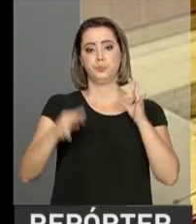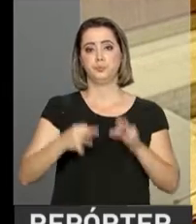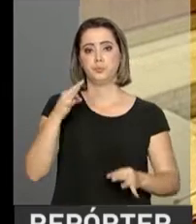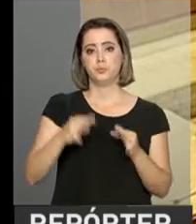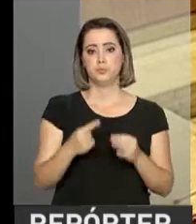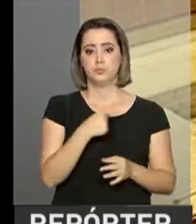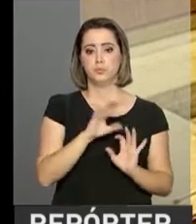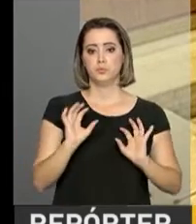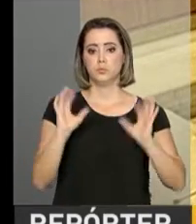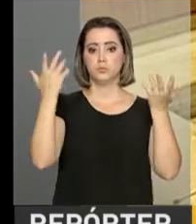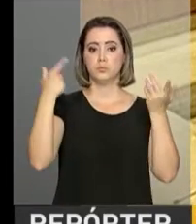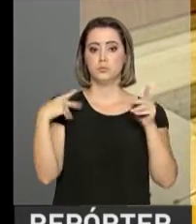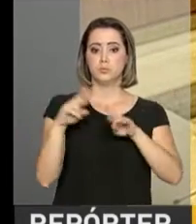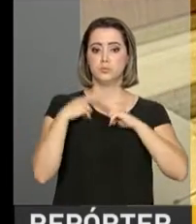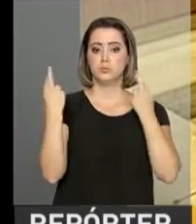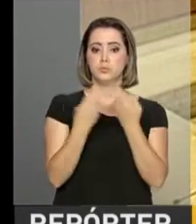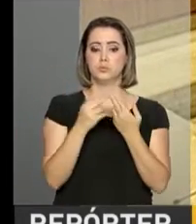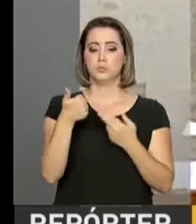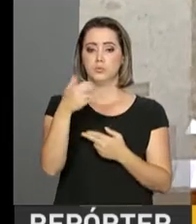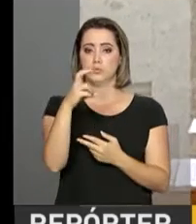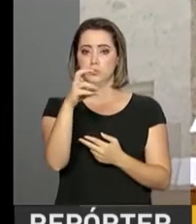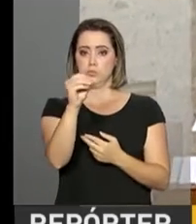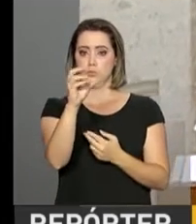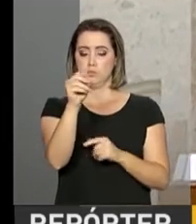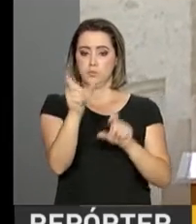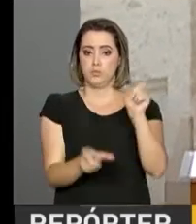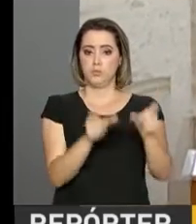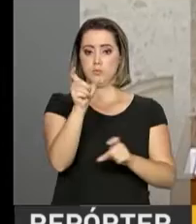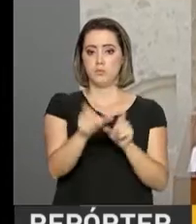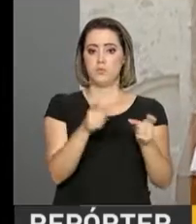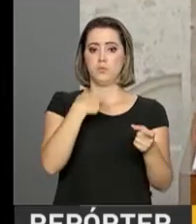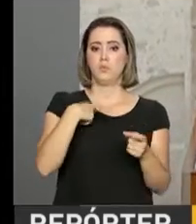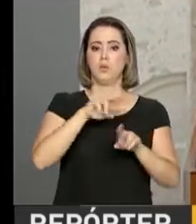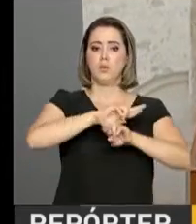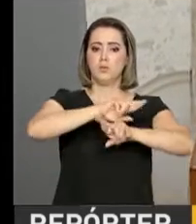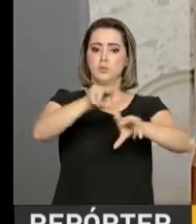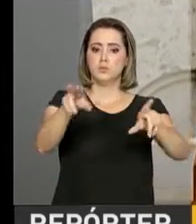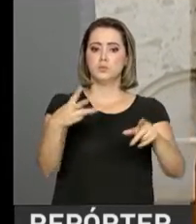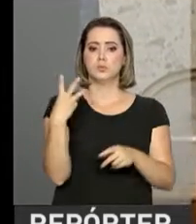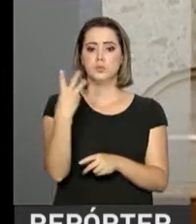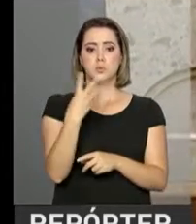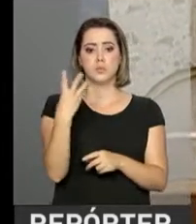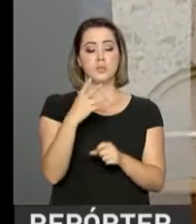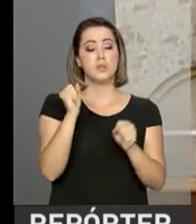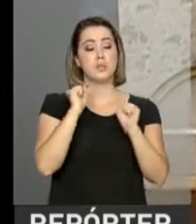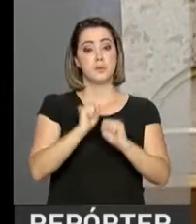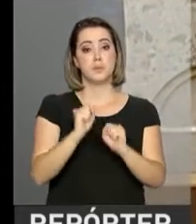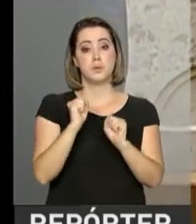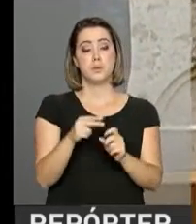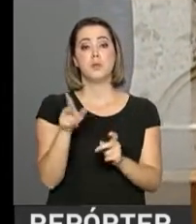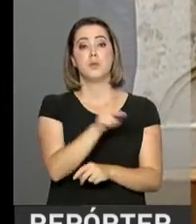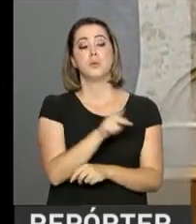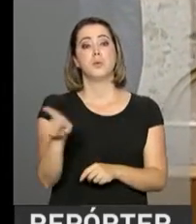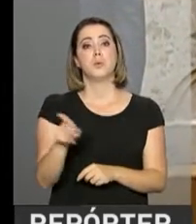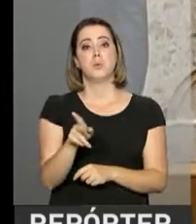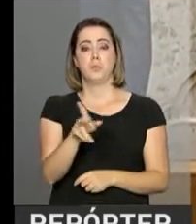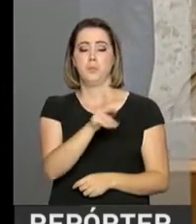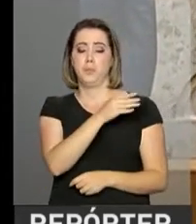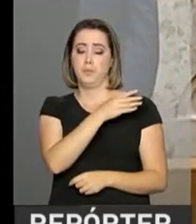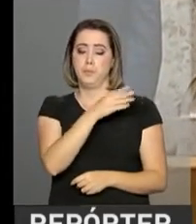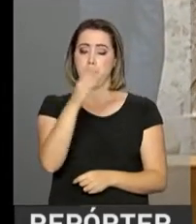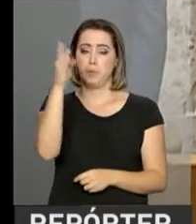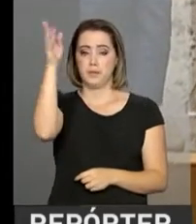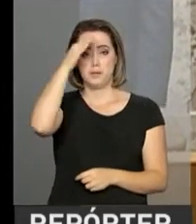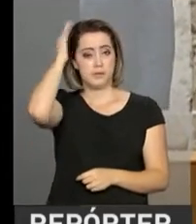Foi uma cerimônia que reuniu cerca de 1.500 convidados entre autoridades dos três poderes, como os presidentes da República,